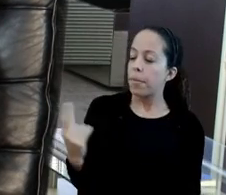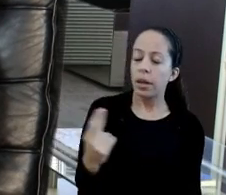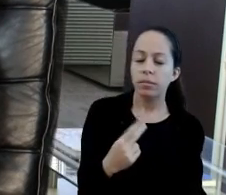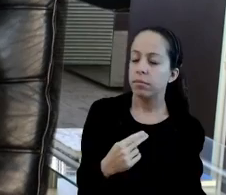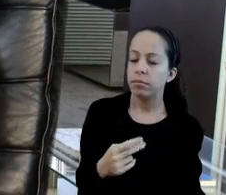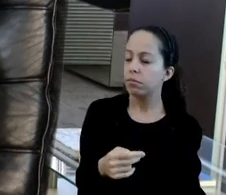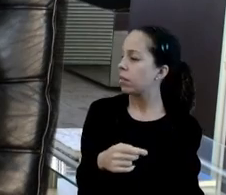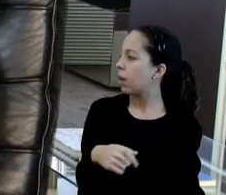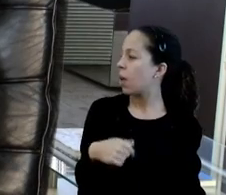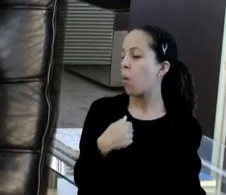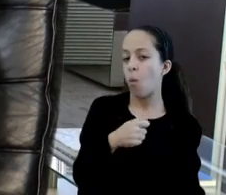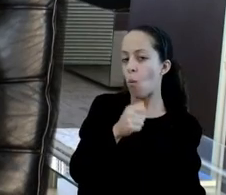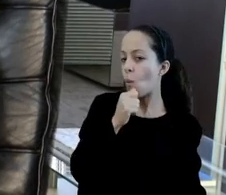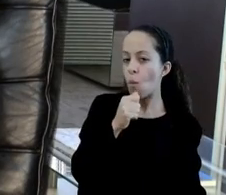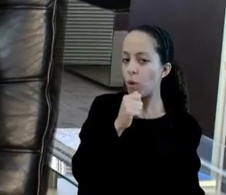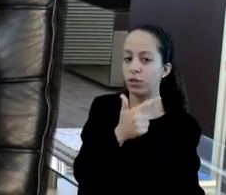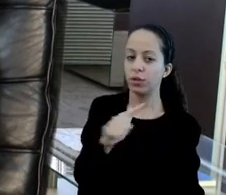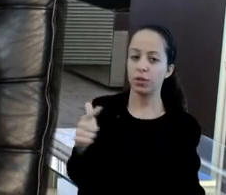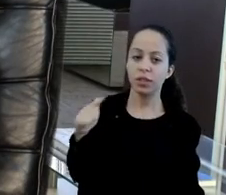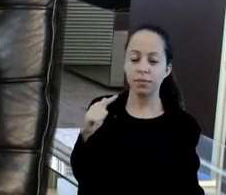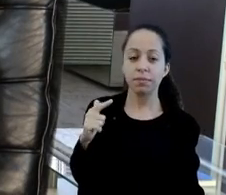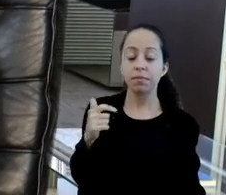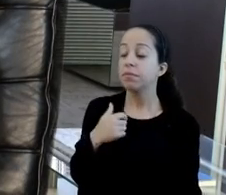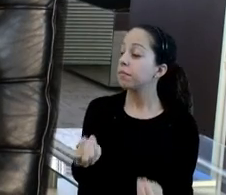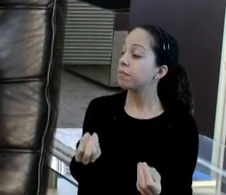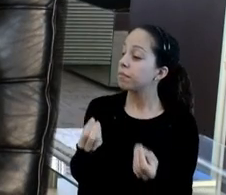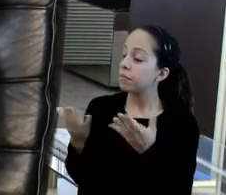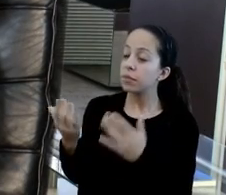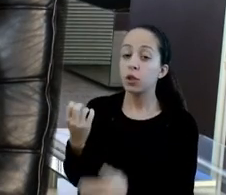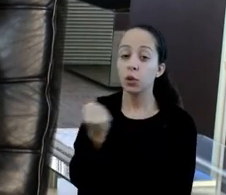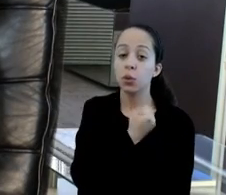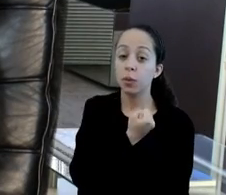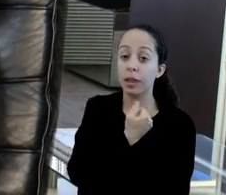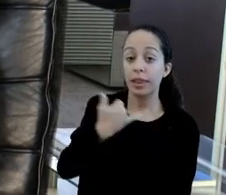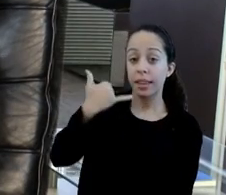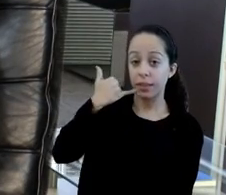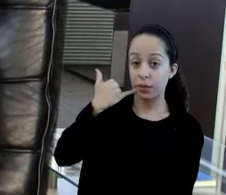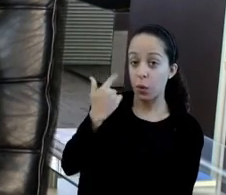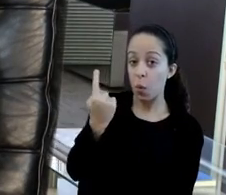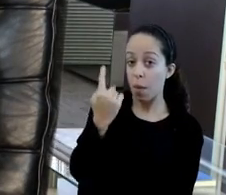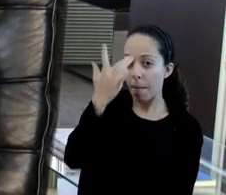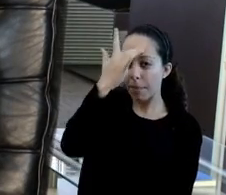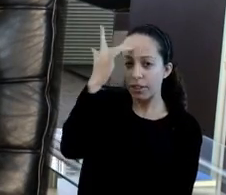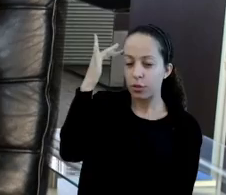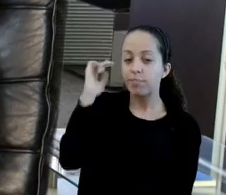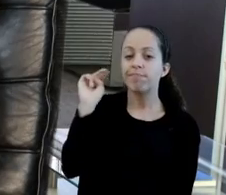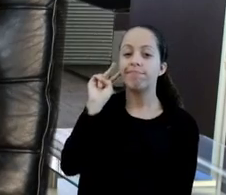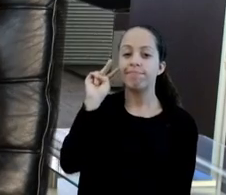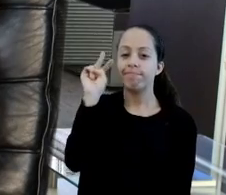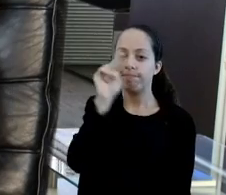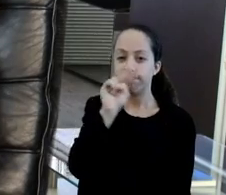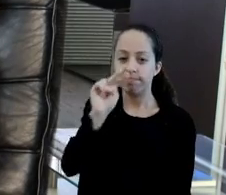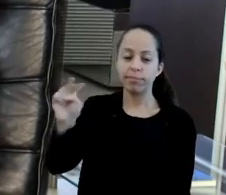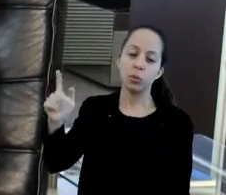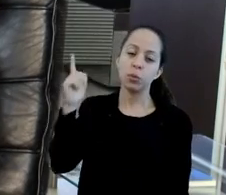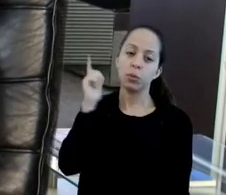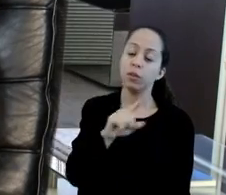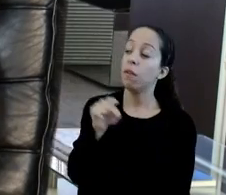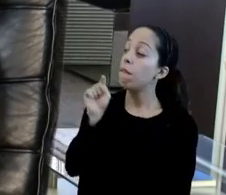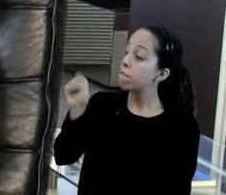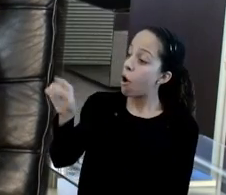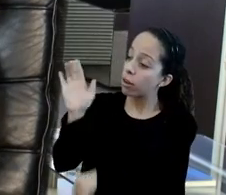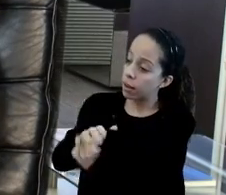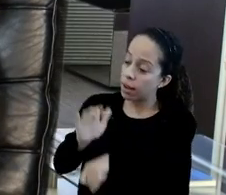então vou mandar o telefone de um vidente para você. Você mesmo vai ligar e vai cativar o